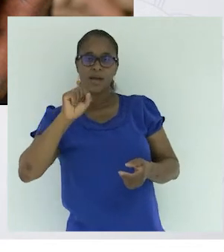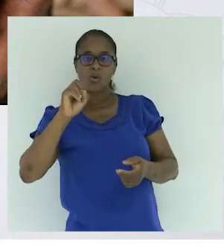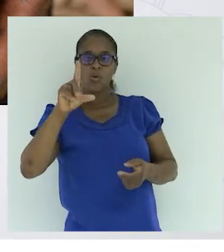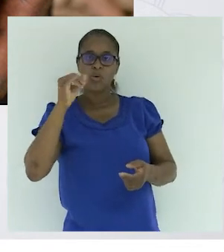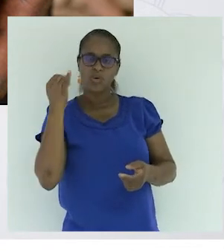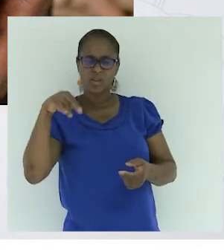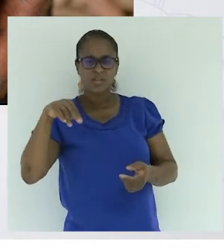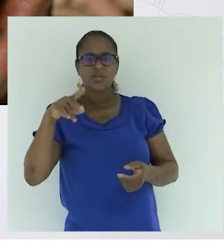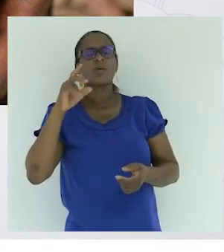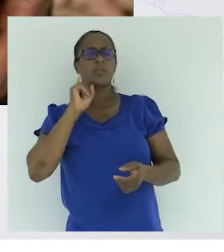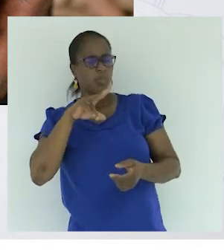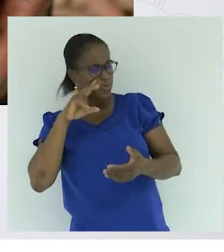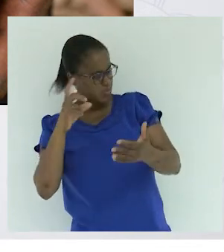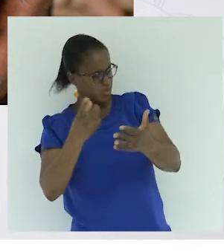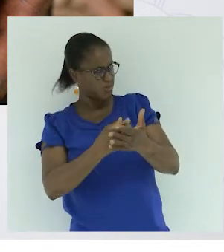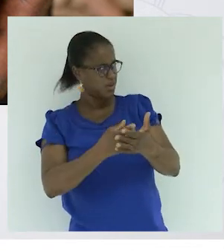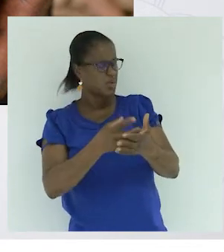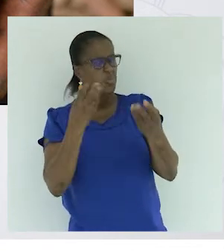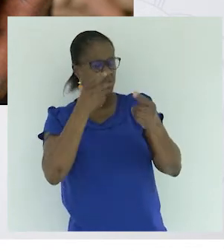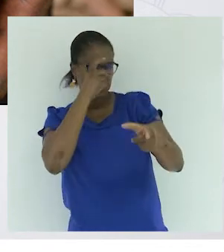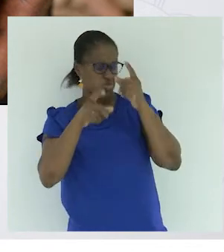gente não conhece o pangolim.